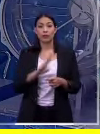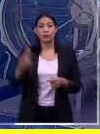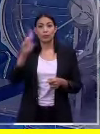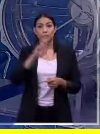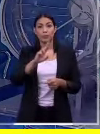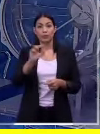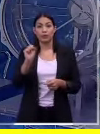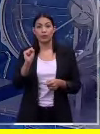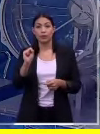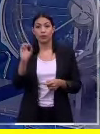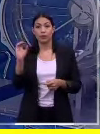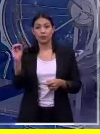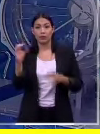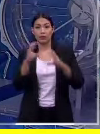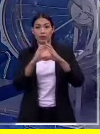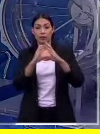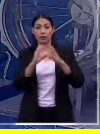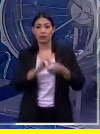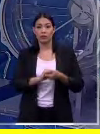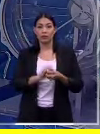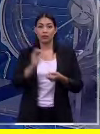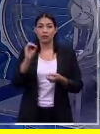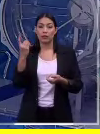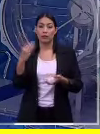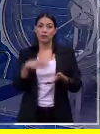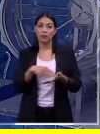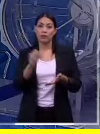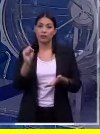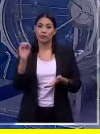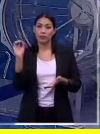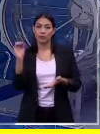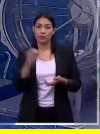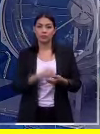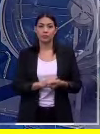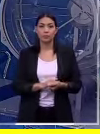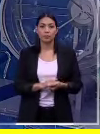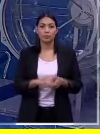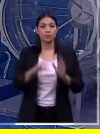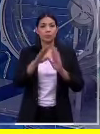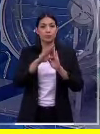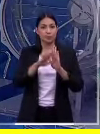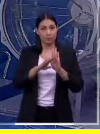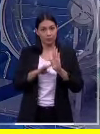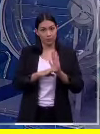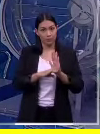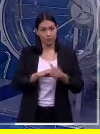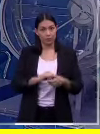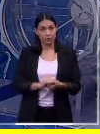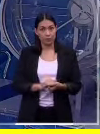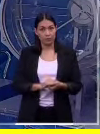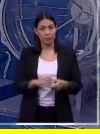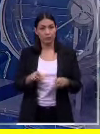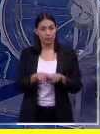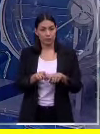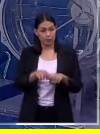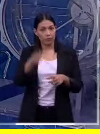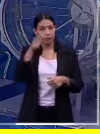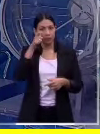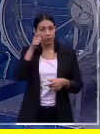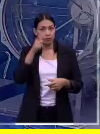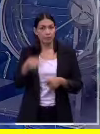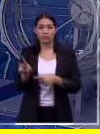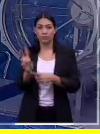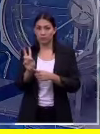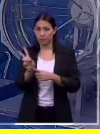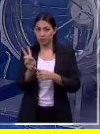bolas, numeradas de 01 a 80. Lembrando que este procedimento também está sendo acompanhado pelas nossas